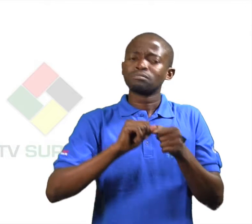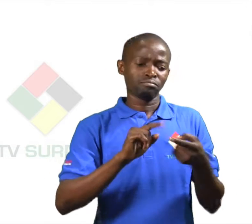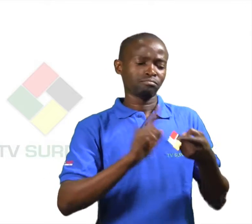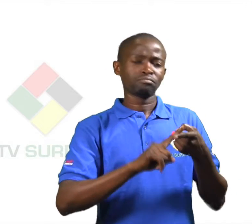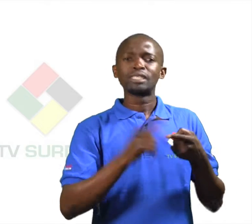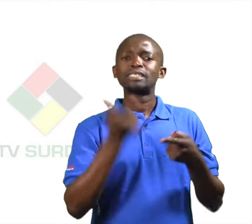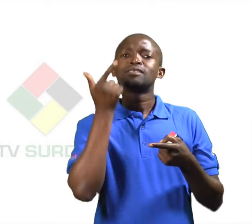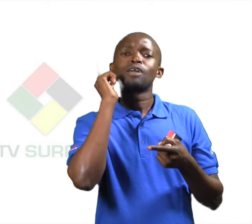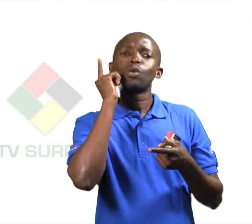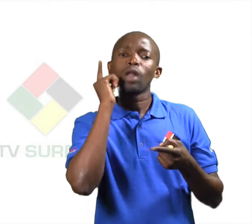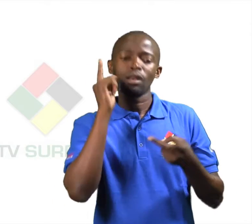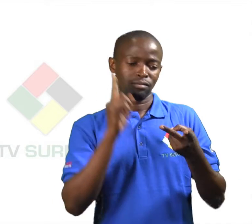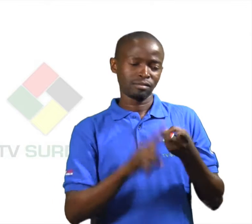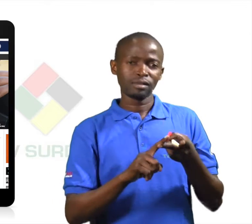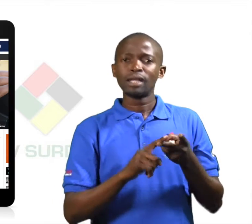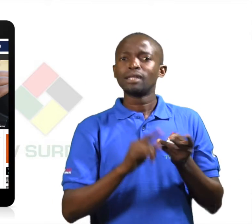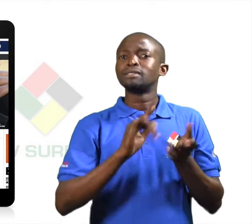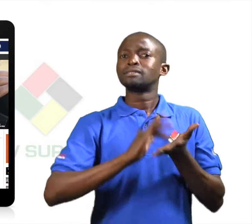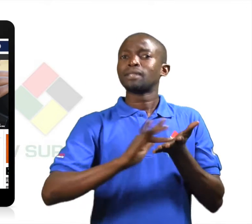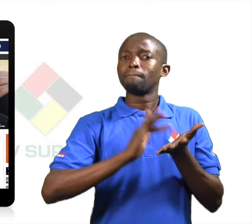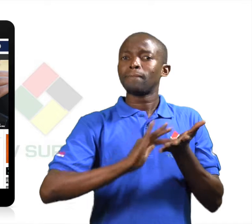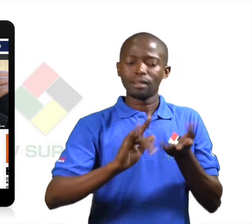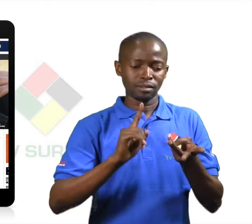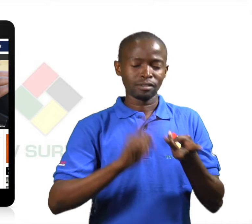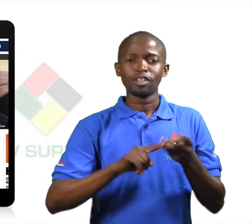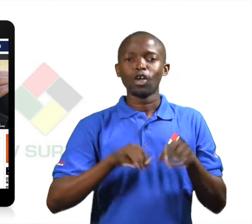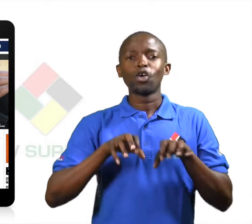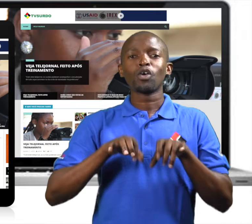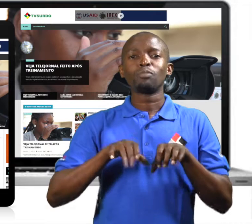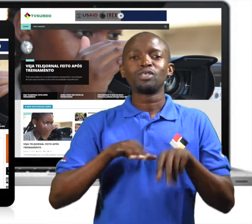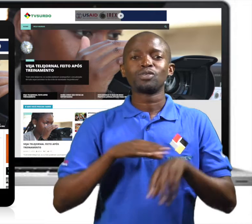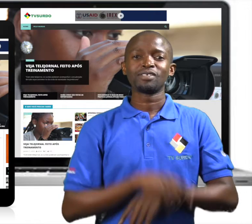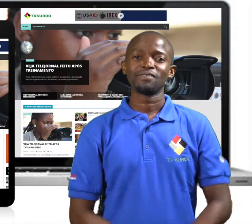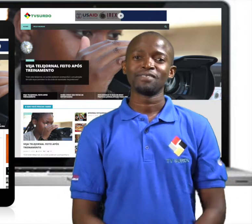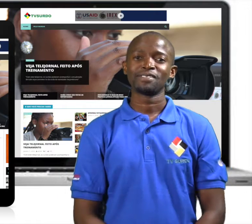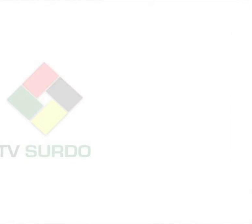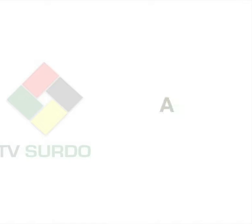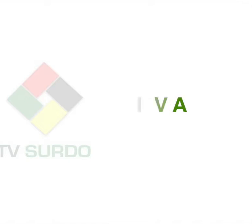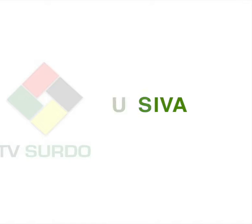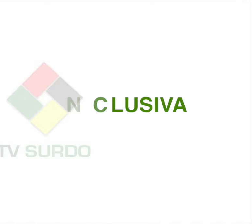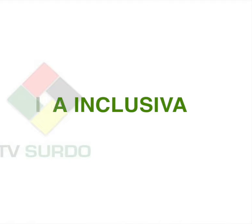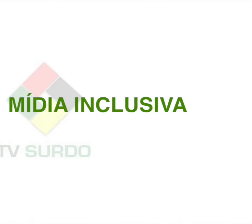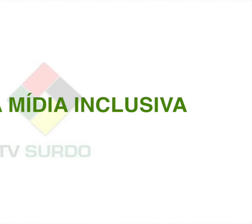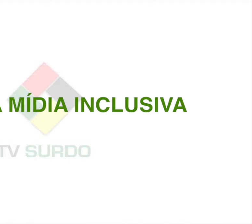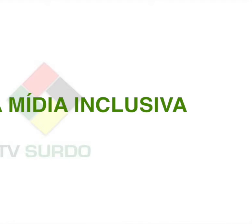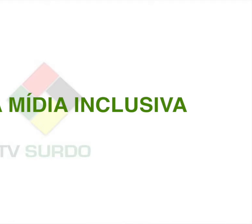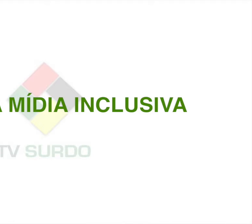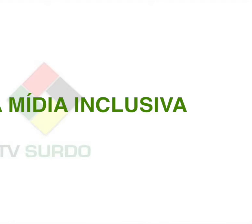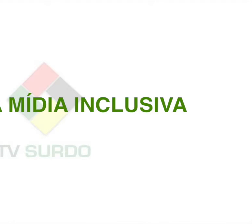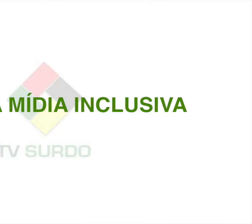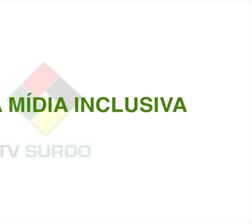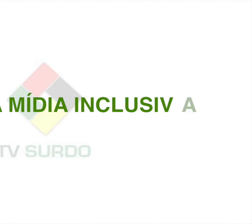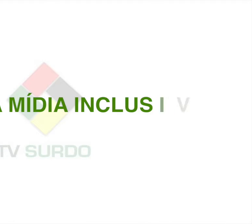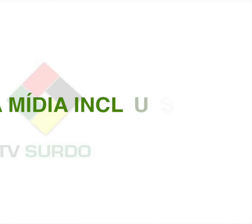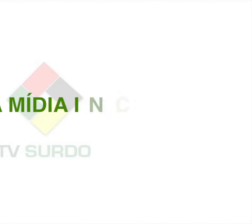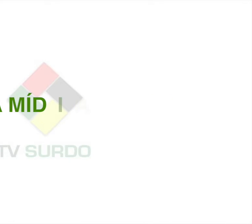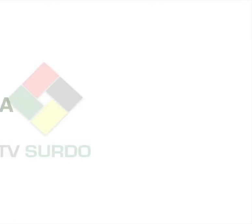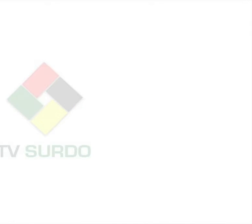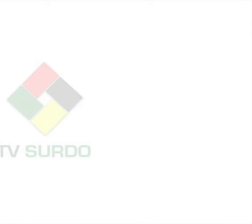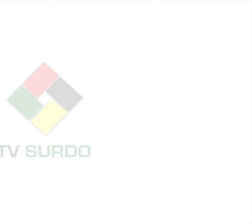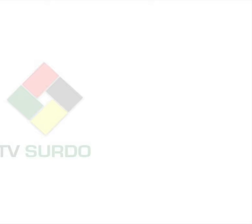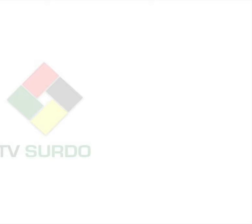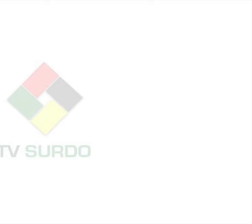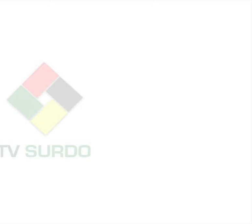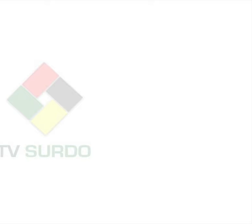Poderá fazê-lo também pelo telefone, tablet ou computador. TV Surdo Por uma mídia